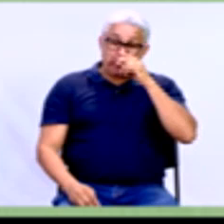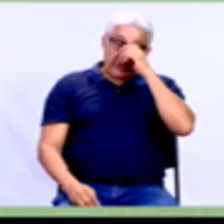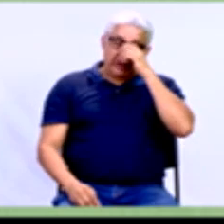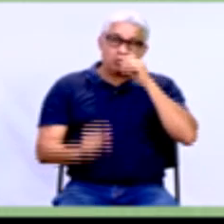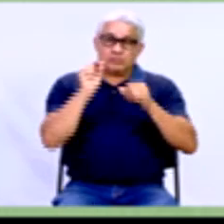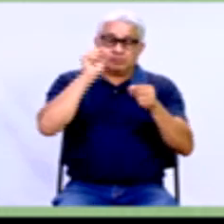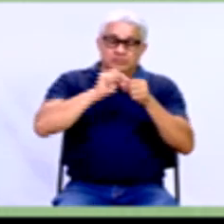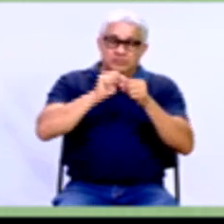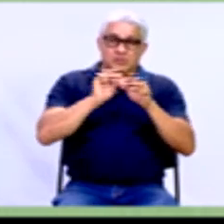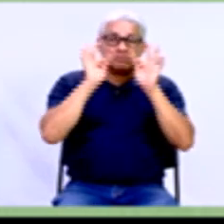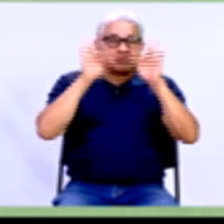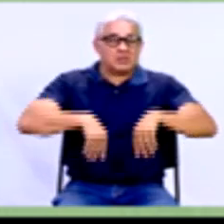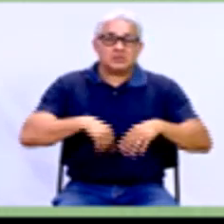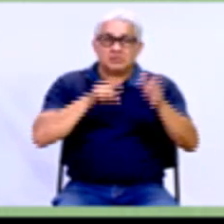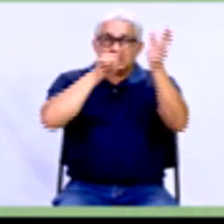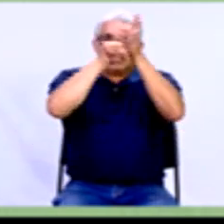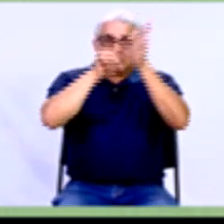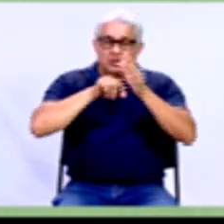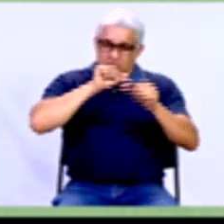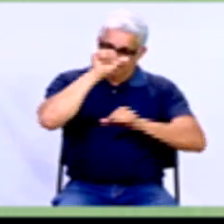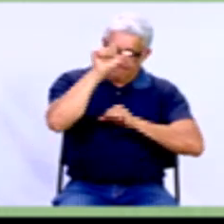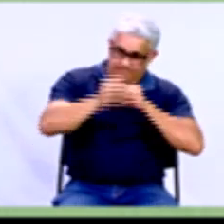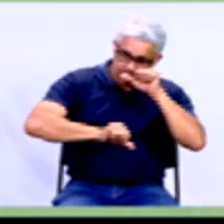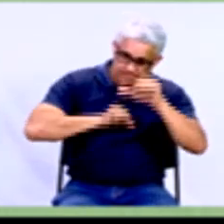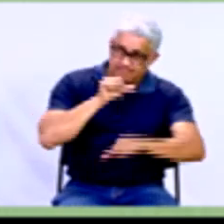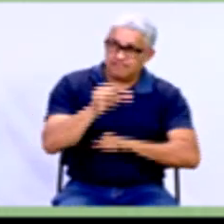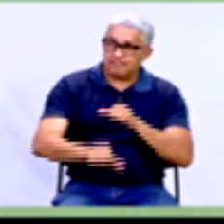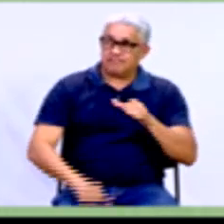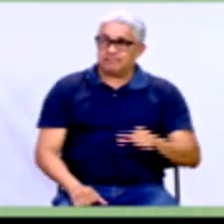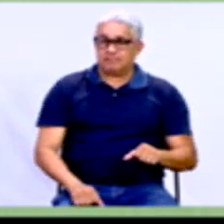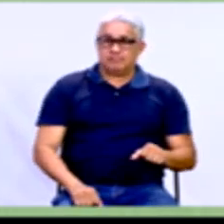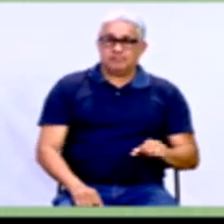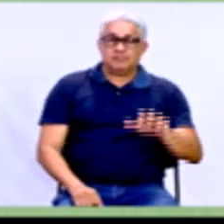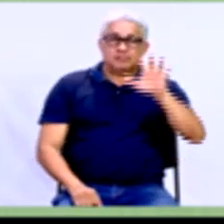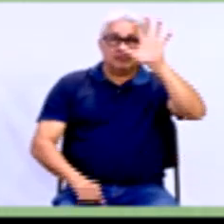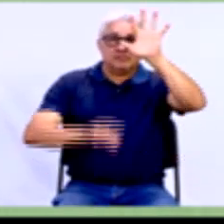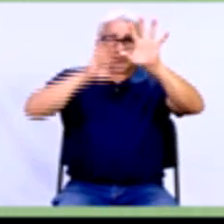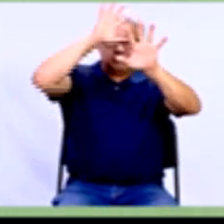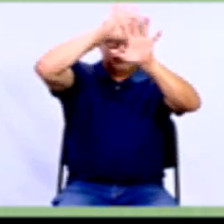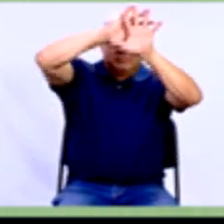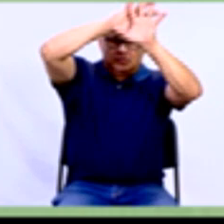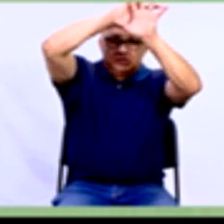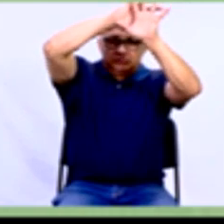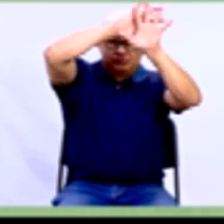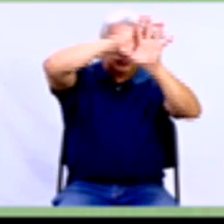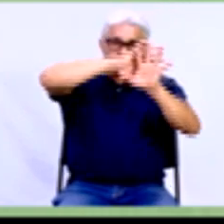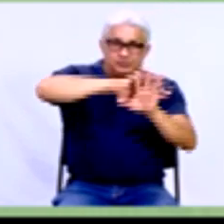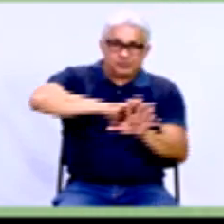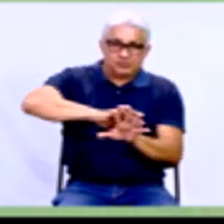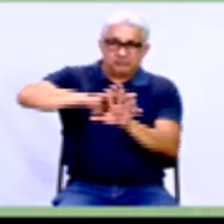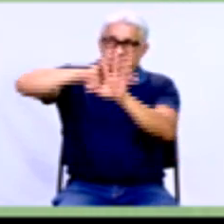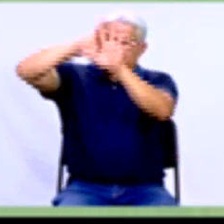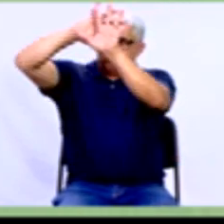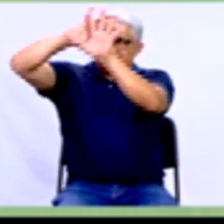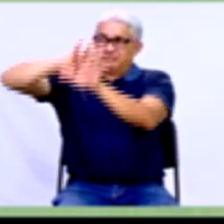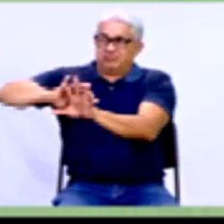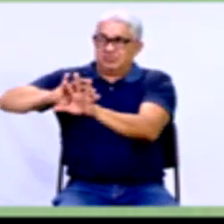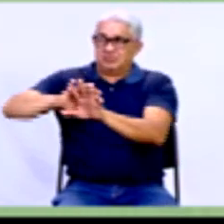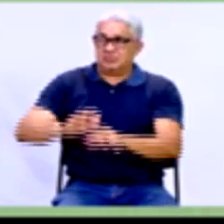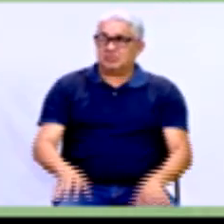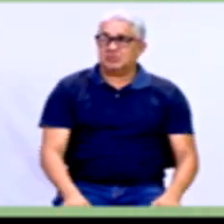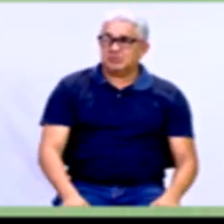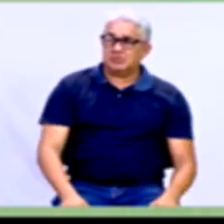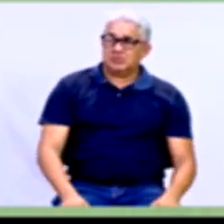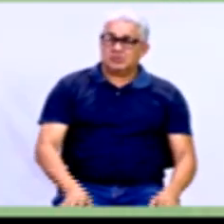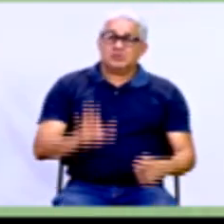questionário? A gente vai transformar nessa tabela aqui. Então, aqui a gente já vai ter, ó, vamos ver de quanto que foi a